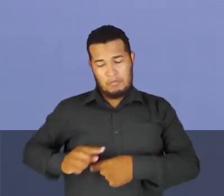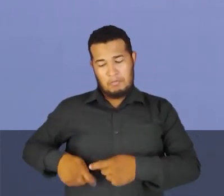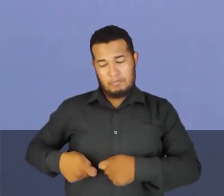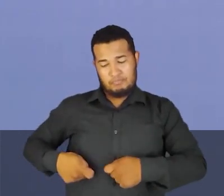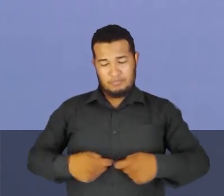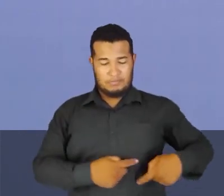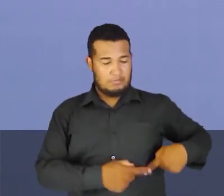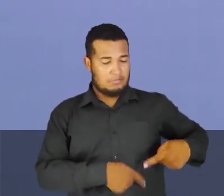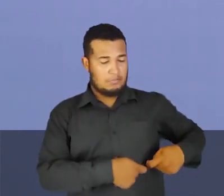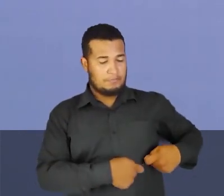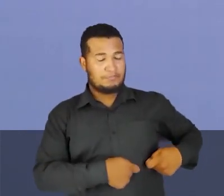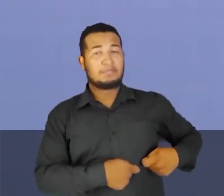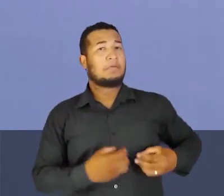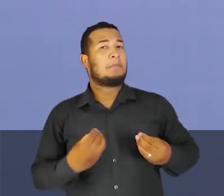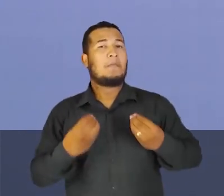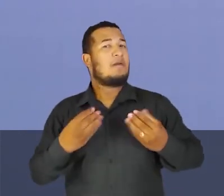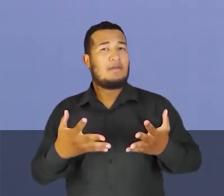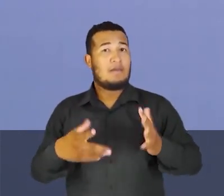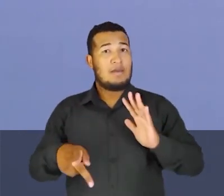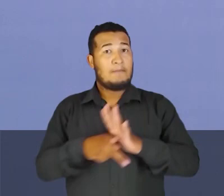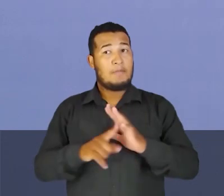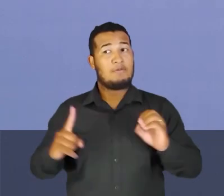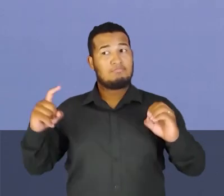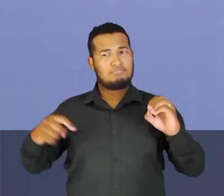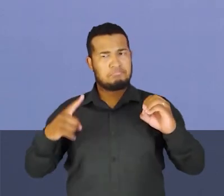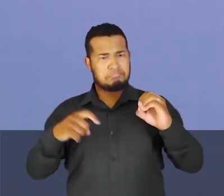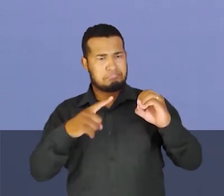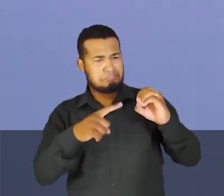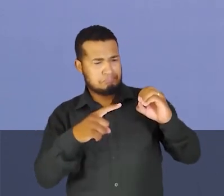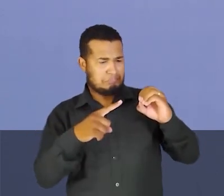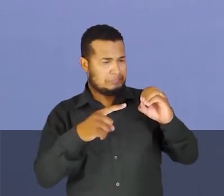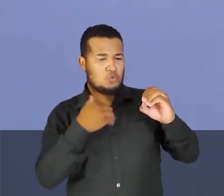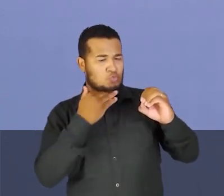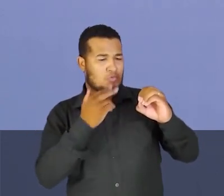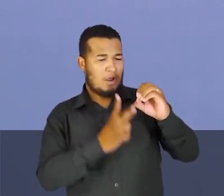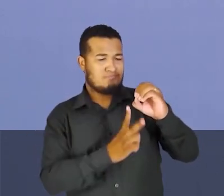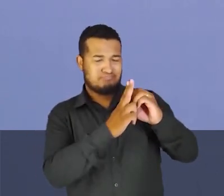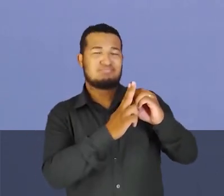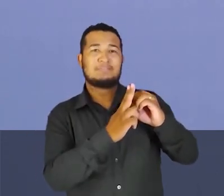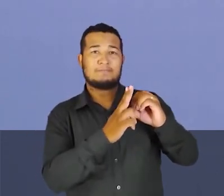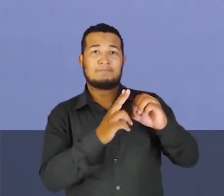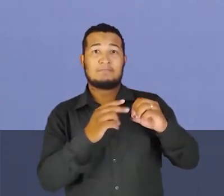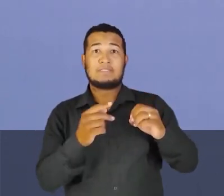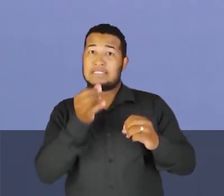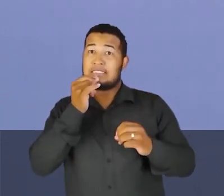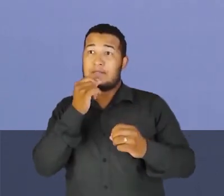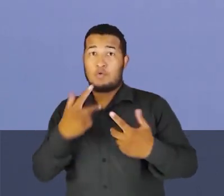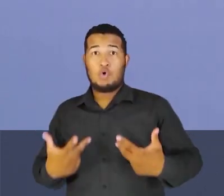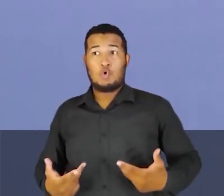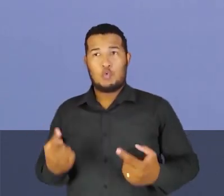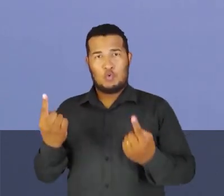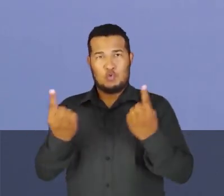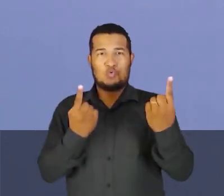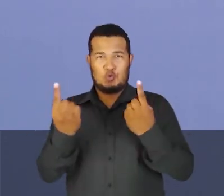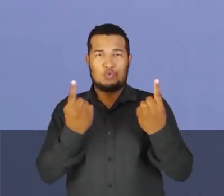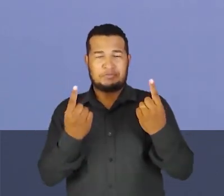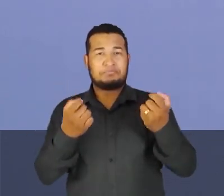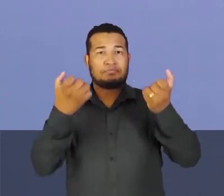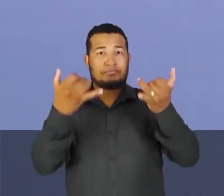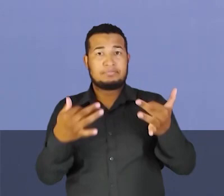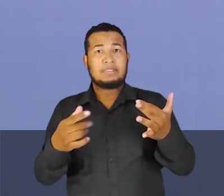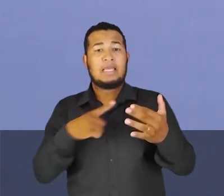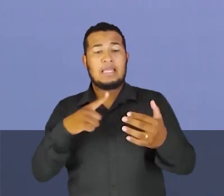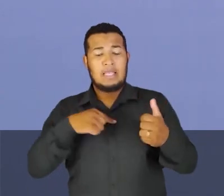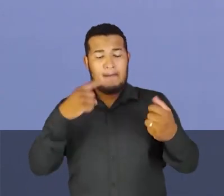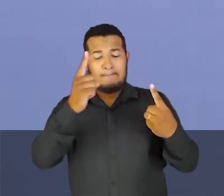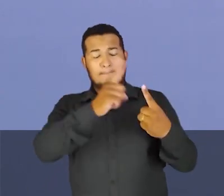Falópio para que o espermatozoide não consiga encontrar o óvulo. Esses dois métodos cirúrgicos, tanto a vasectomia e a laqueadura, eles têm